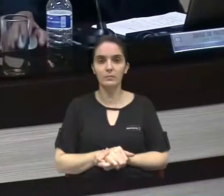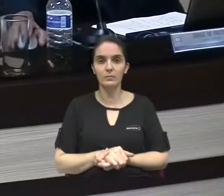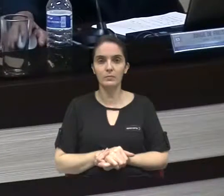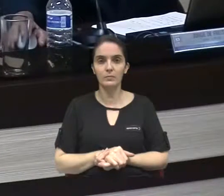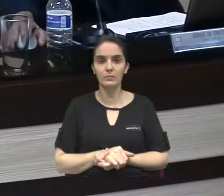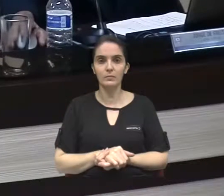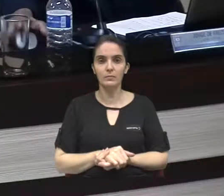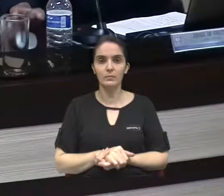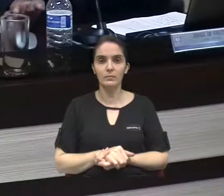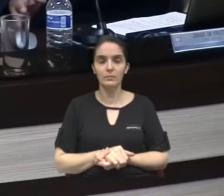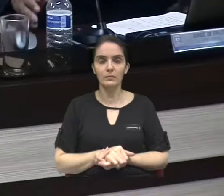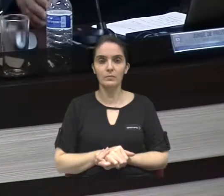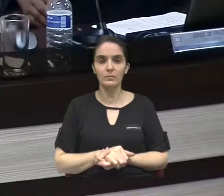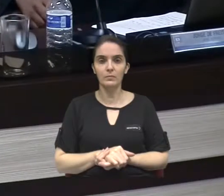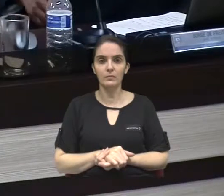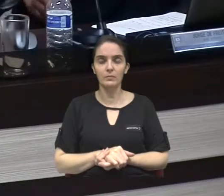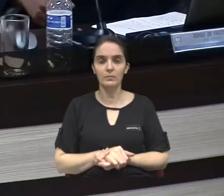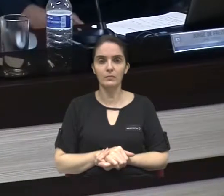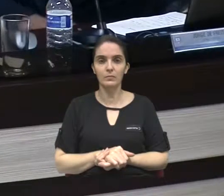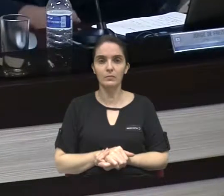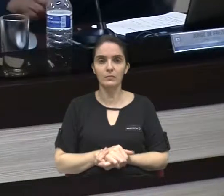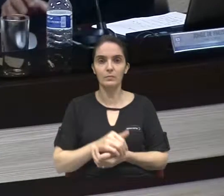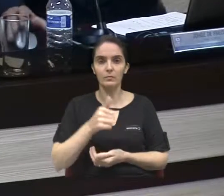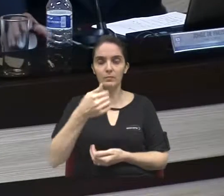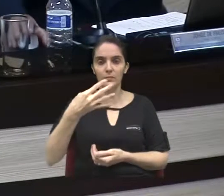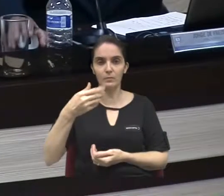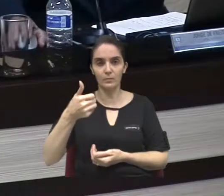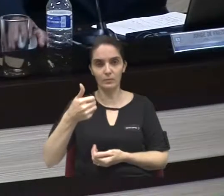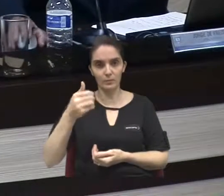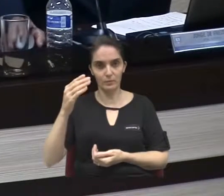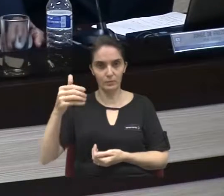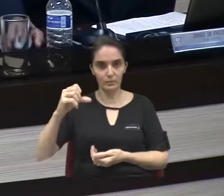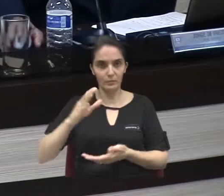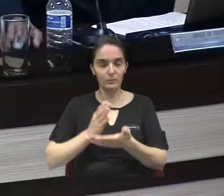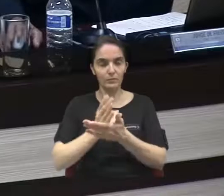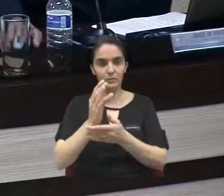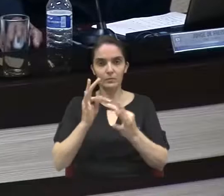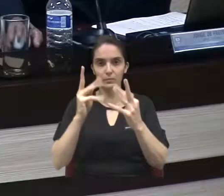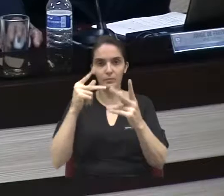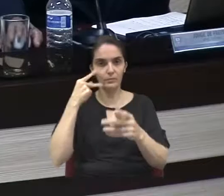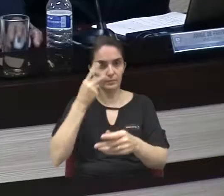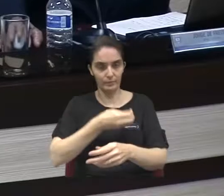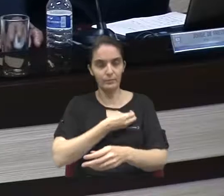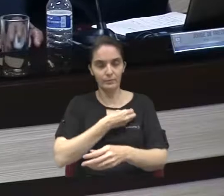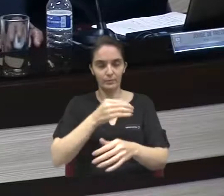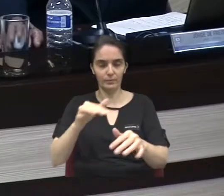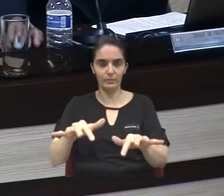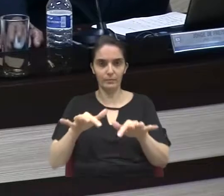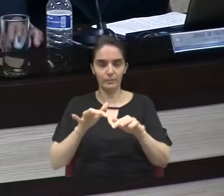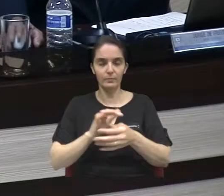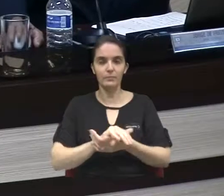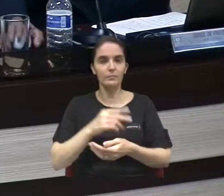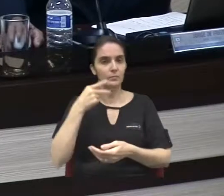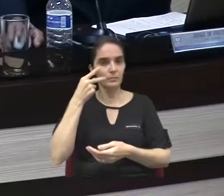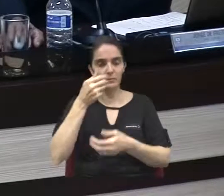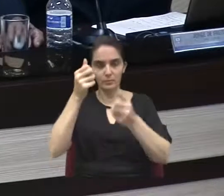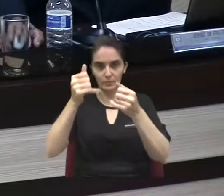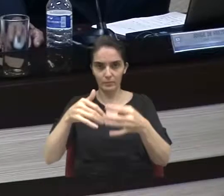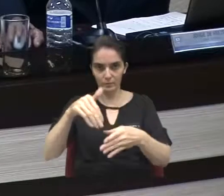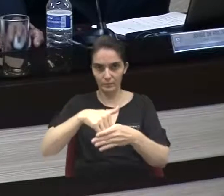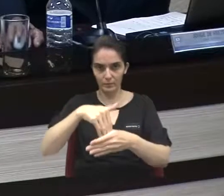A moção 141/19 foi aprovada por todos os vereadores presentes no plenário. Algum vereador deseja justificar o